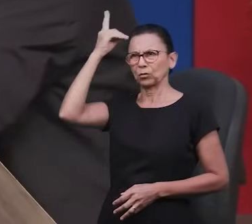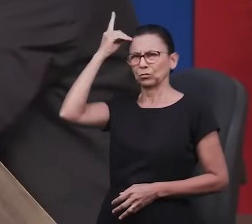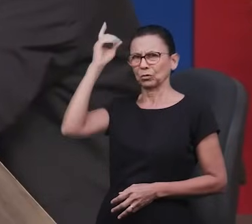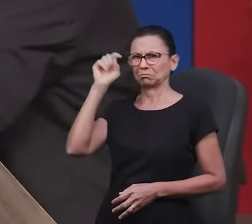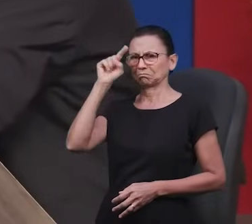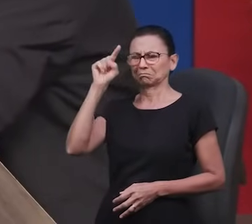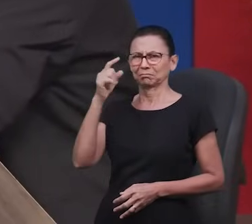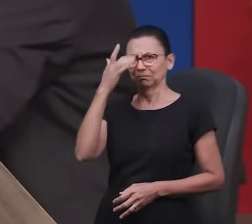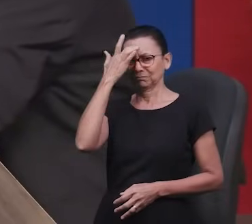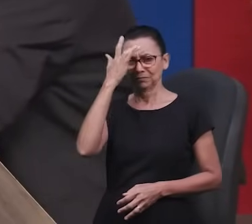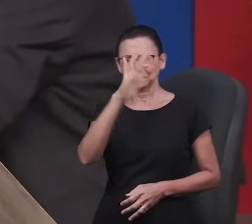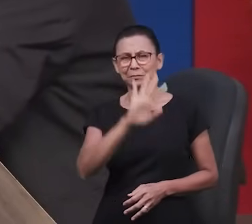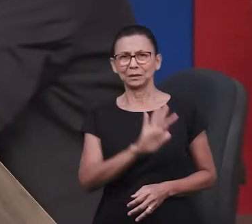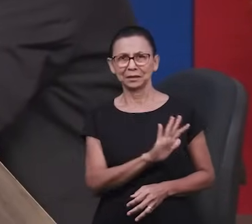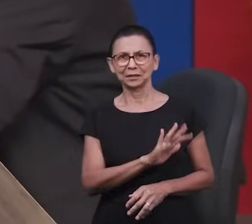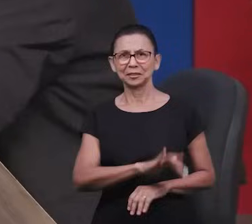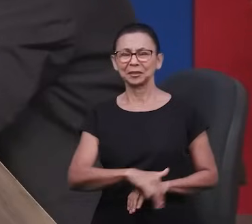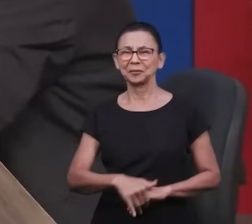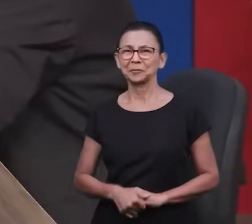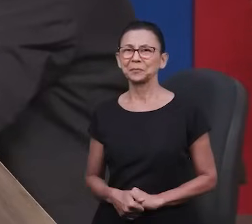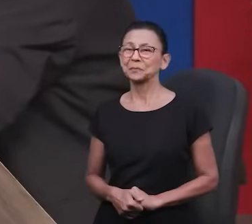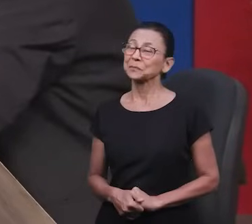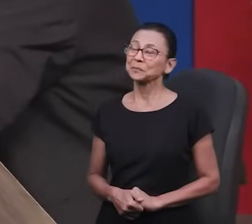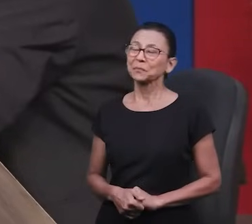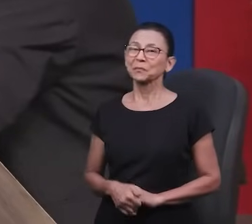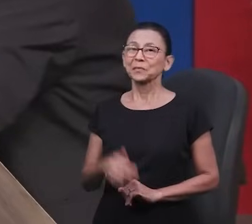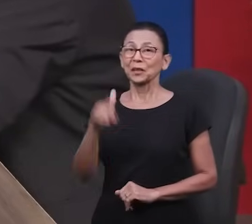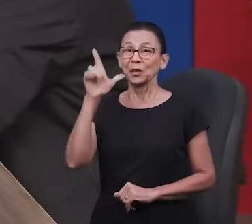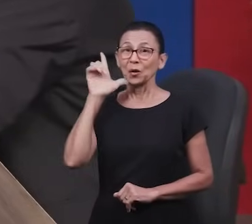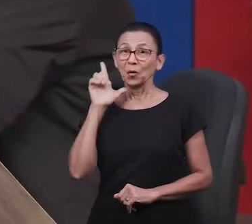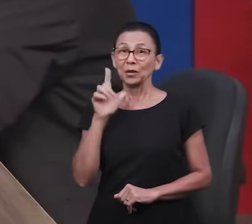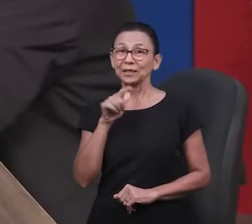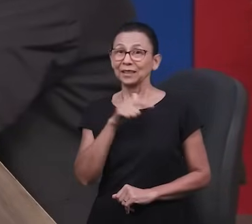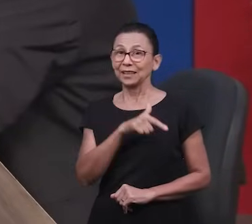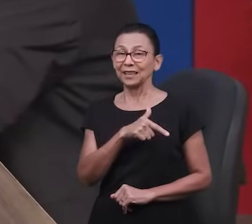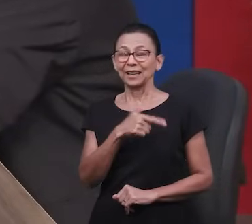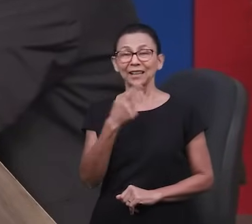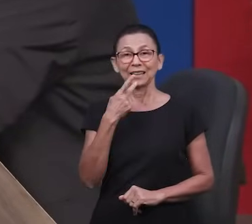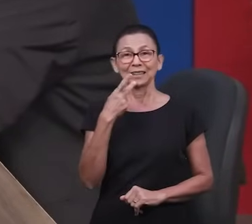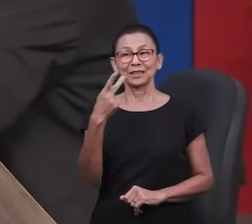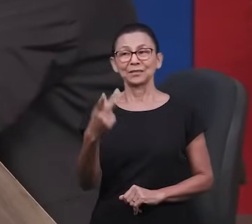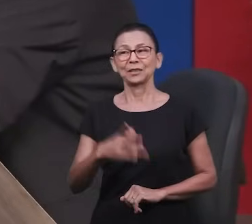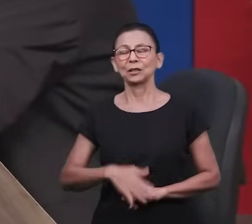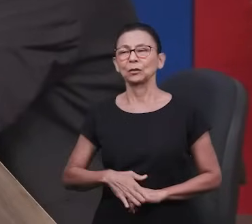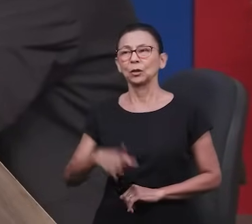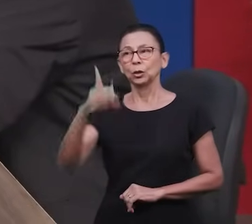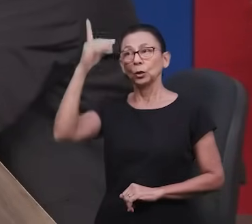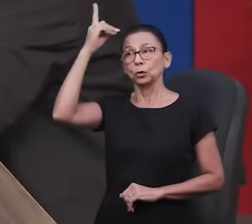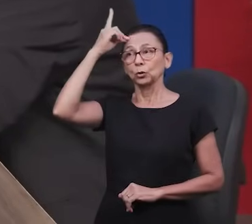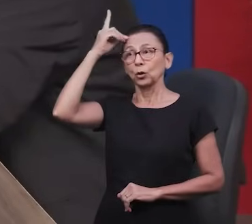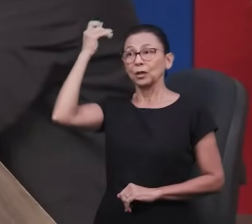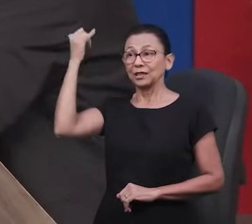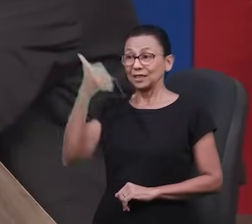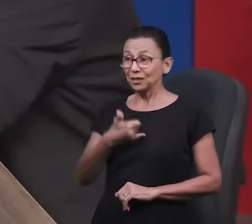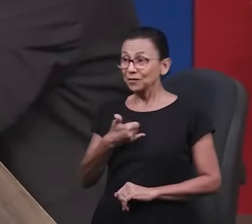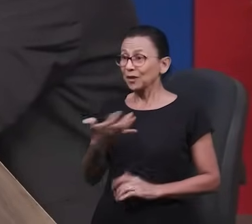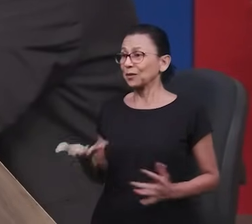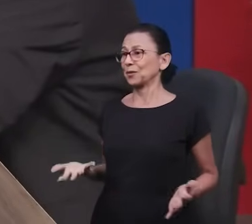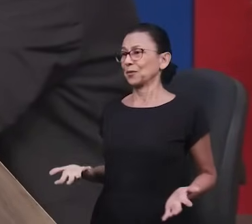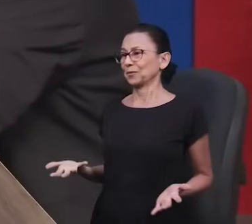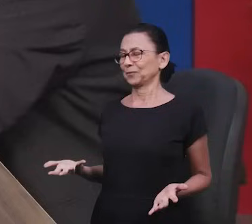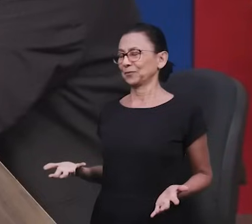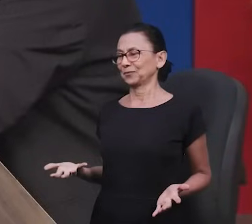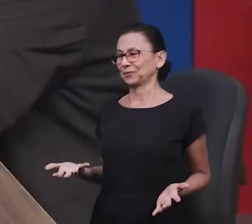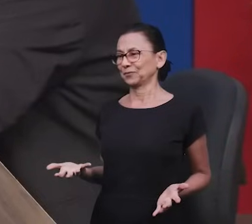dons espirituais, não tinha experiência com isso. E, no entanto, ontem ela disse, no dom espiritual, Deus